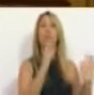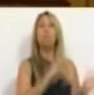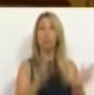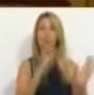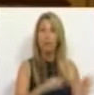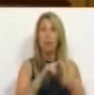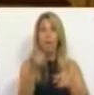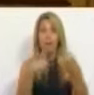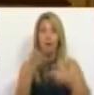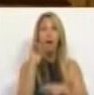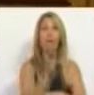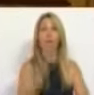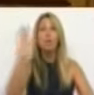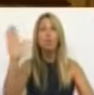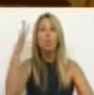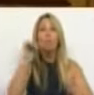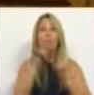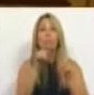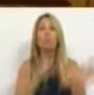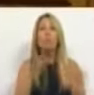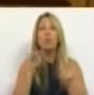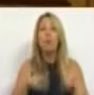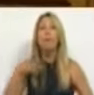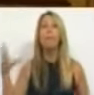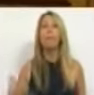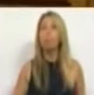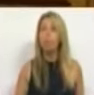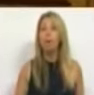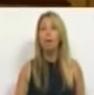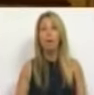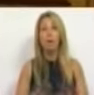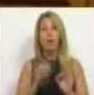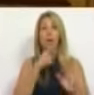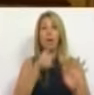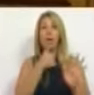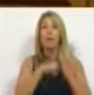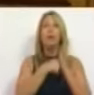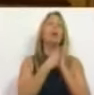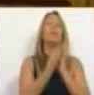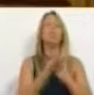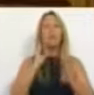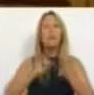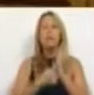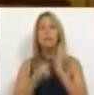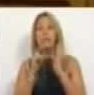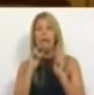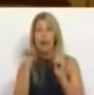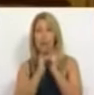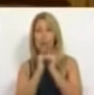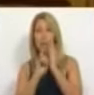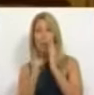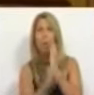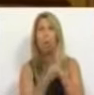vendas preferencialmente leite produzido em Portugal, paralelamente com medidas necessárias à indicação da origem do leite. Assim como